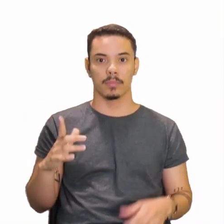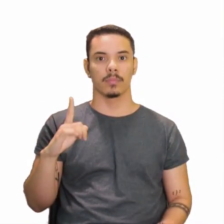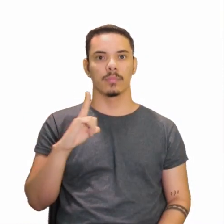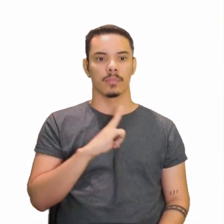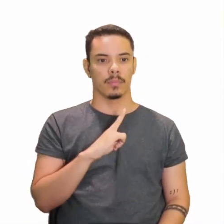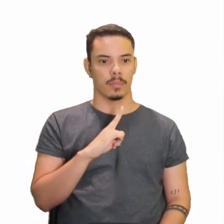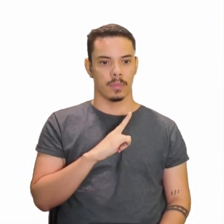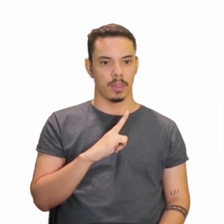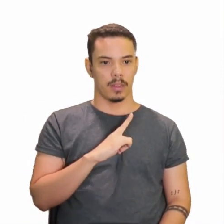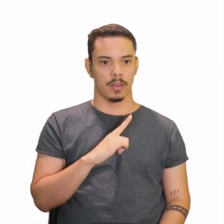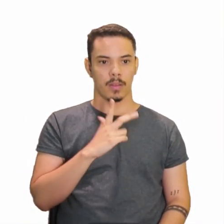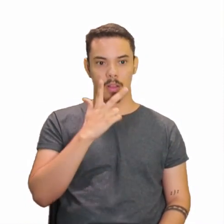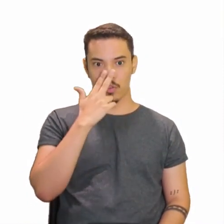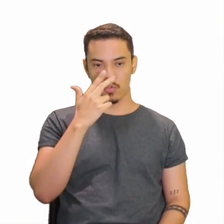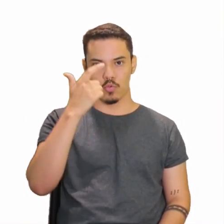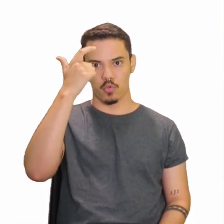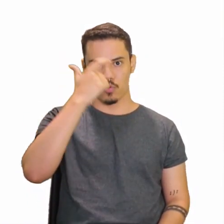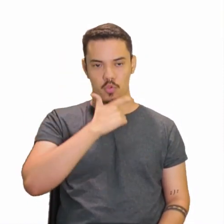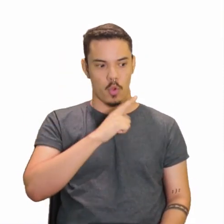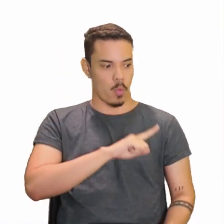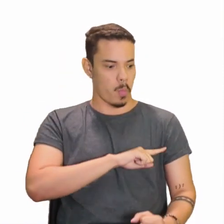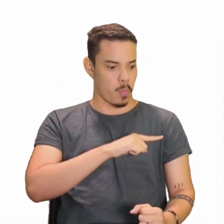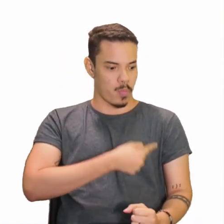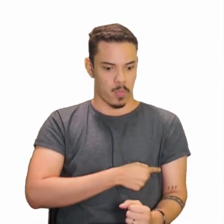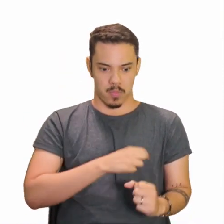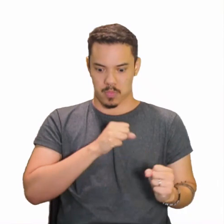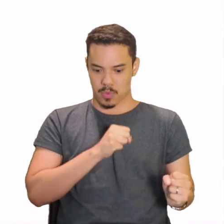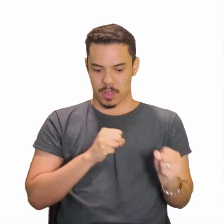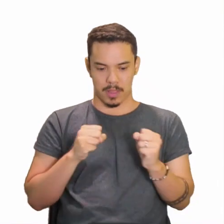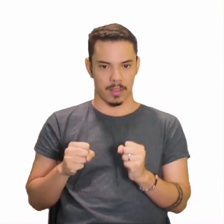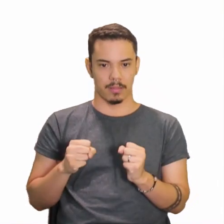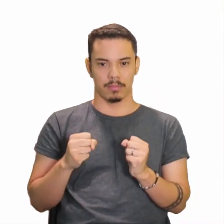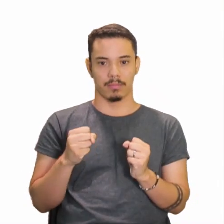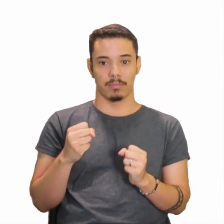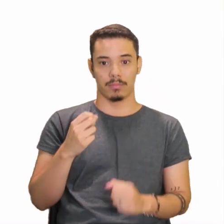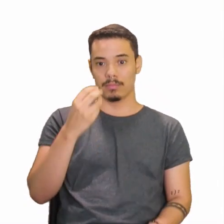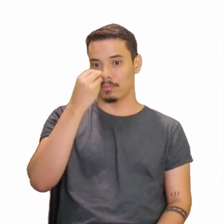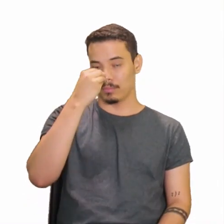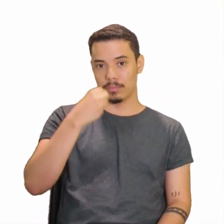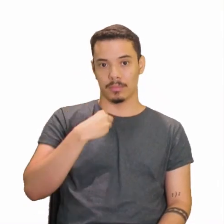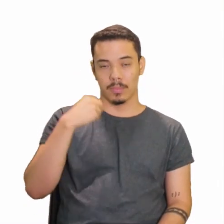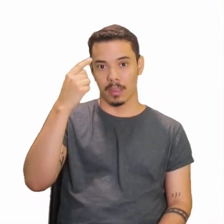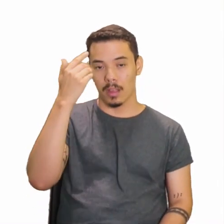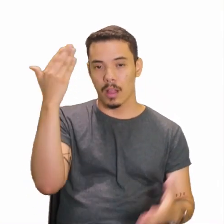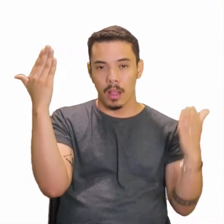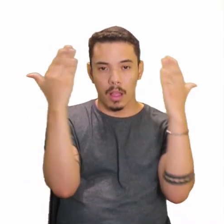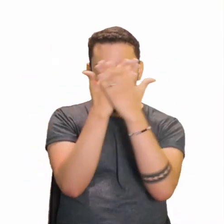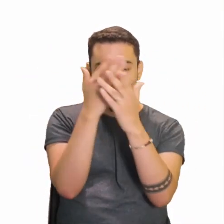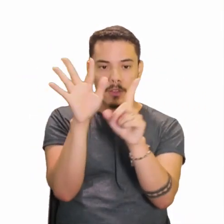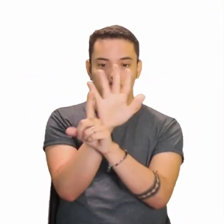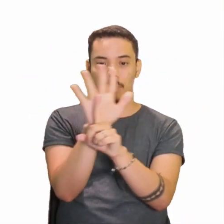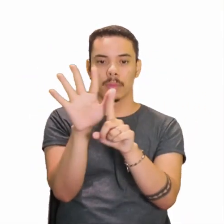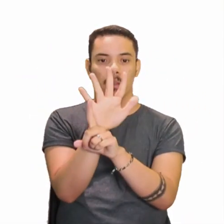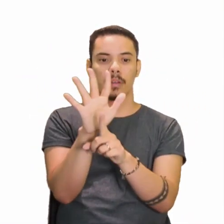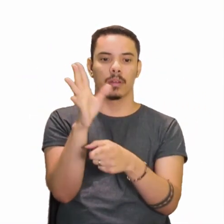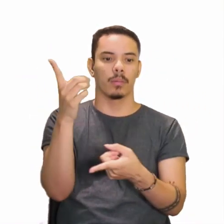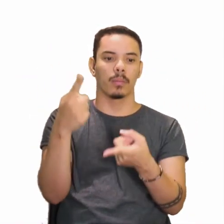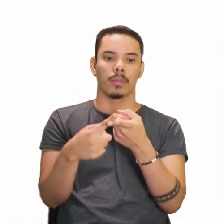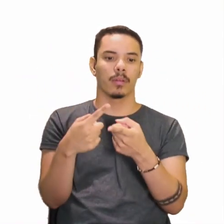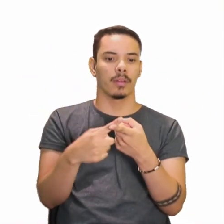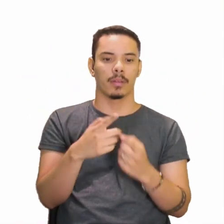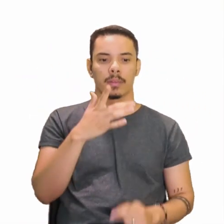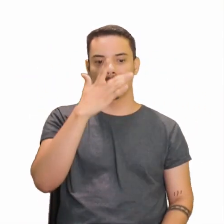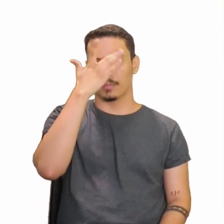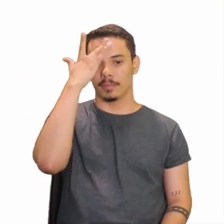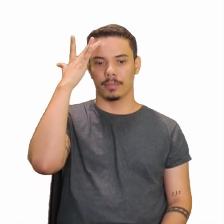uns superpoderes. Aí ele fala, qual? A invisibilidade. Por quê? Por quê, amadinho? As